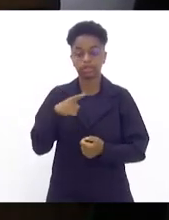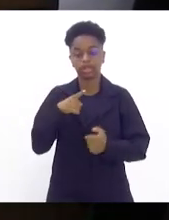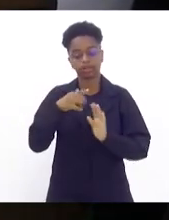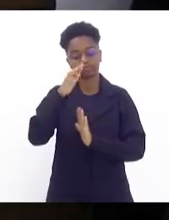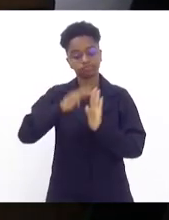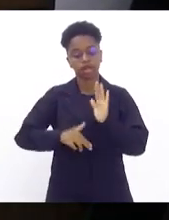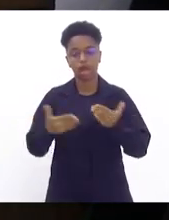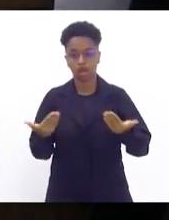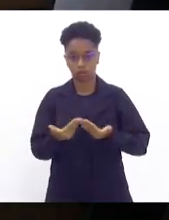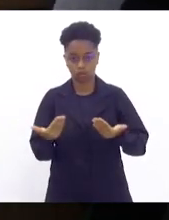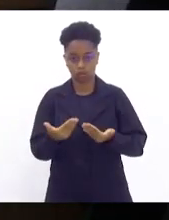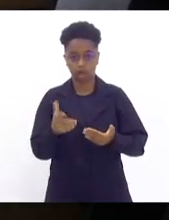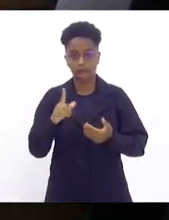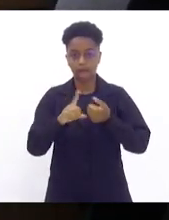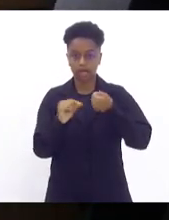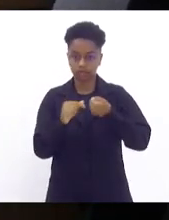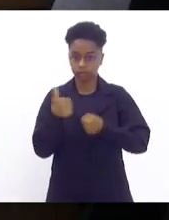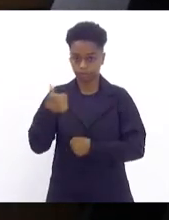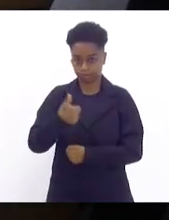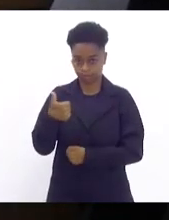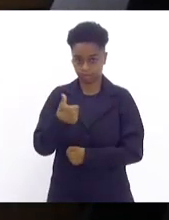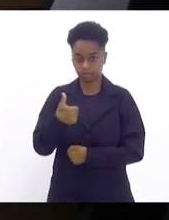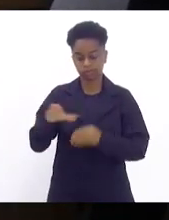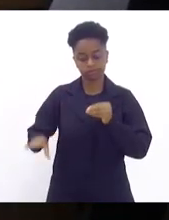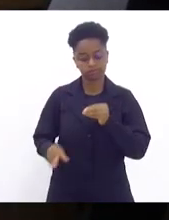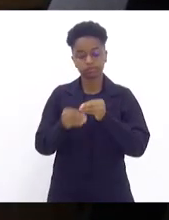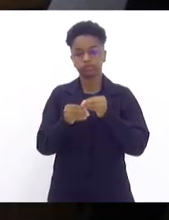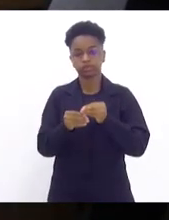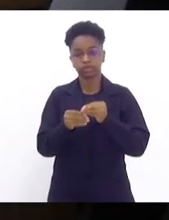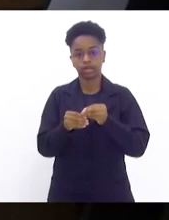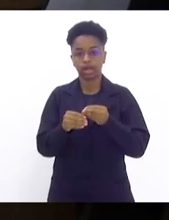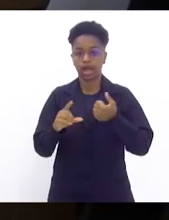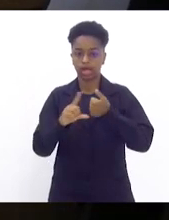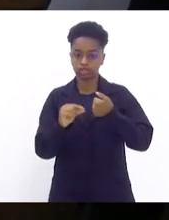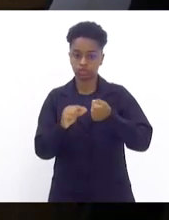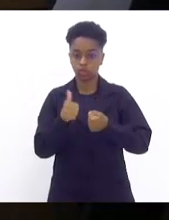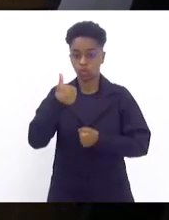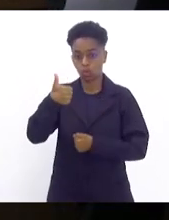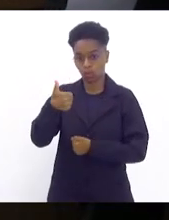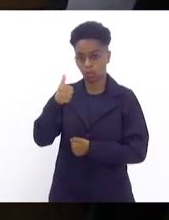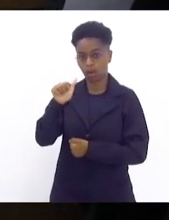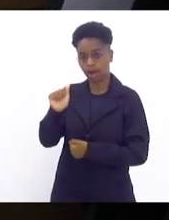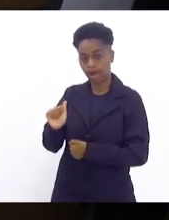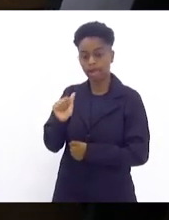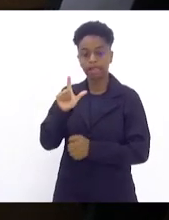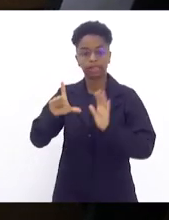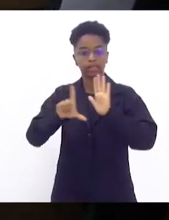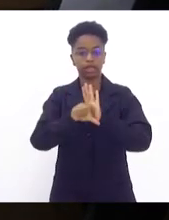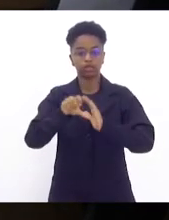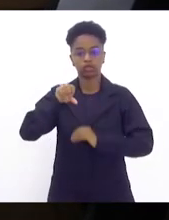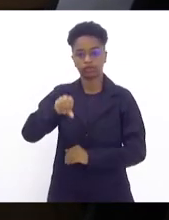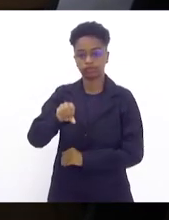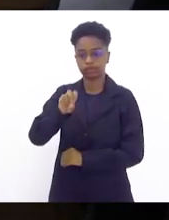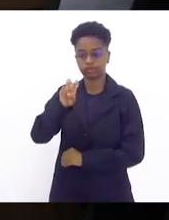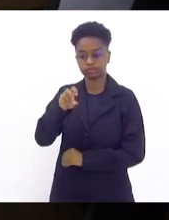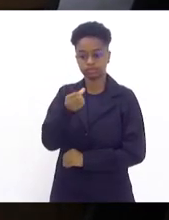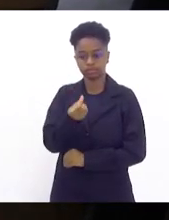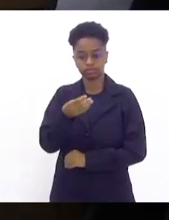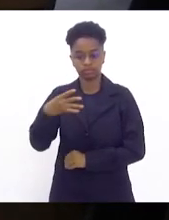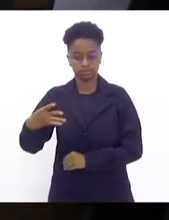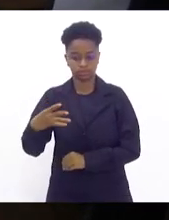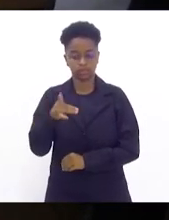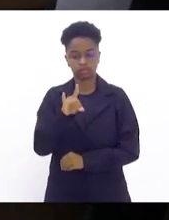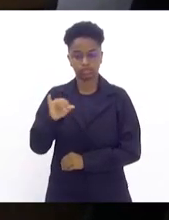redação, é o artigo 1º, acrescente-se ao artigo 1A, a lei de 9.564, 17 de fevereiro de 2022, com a